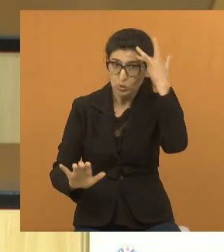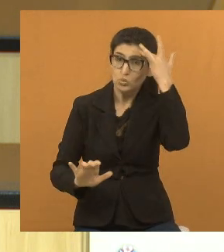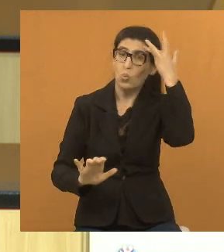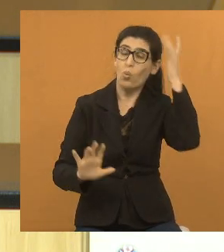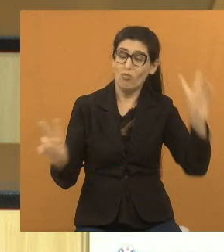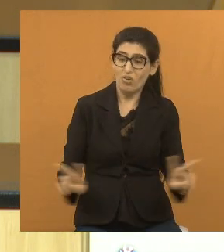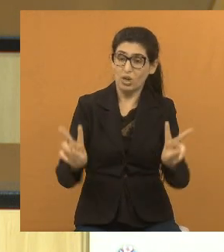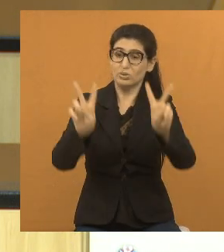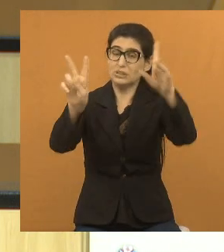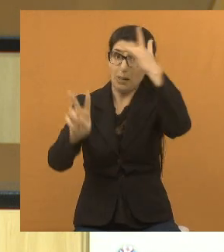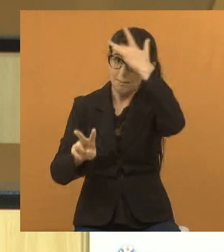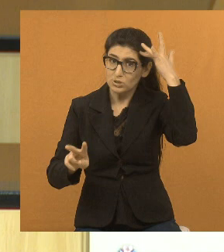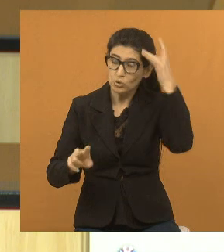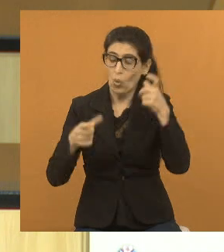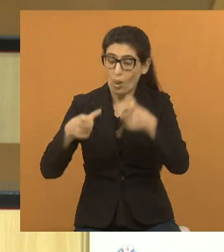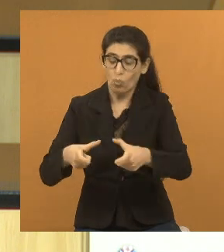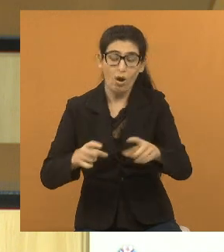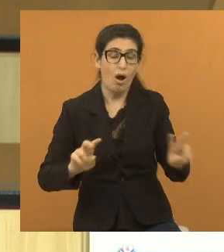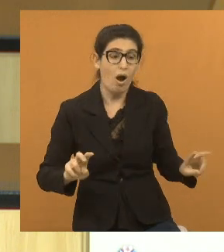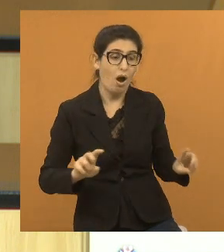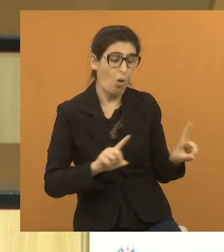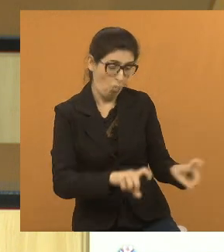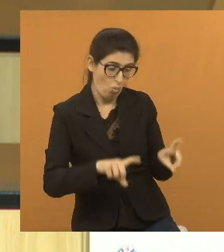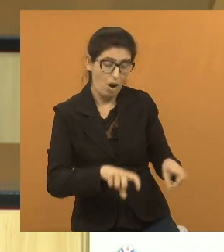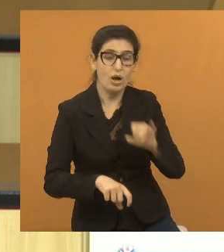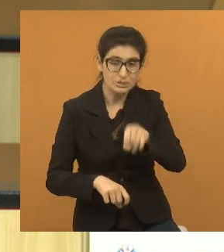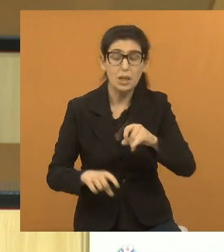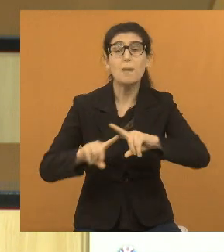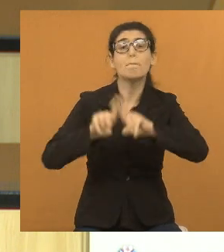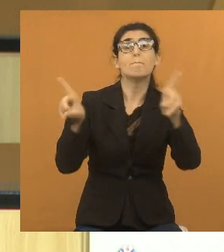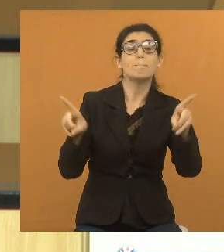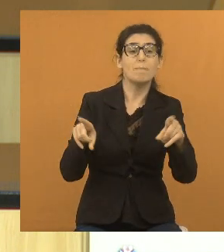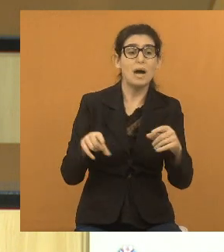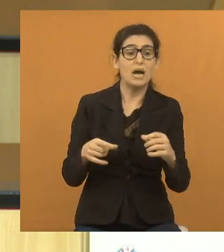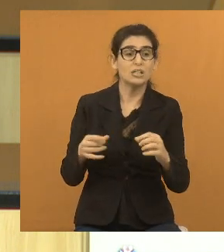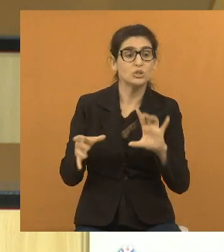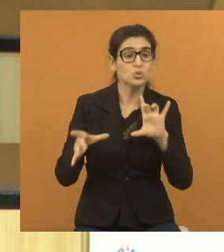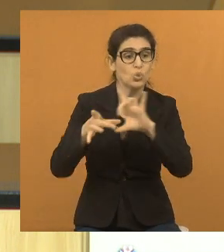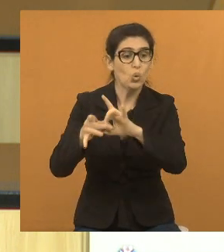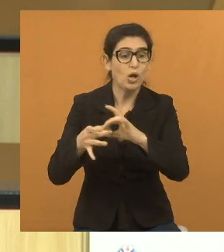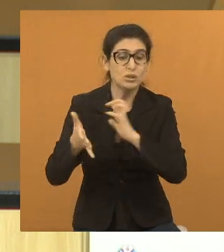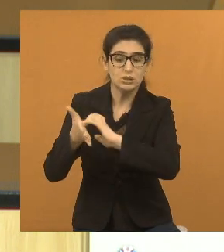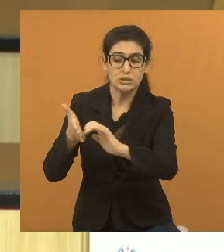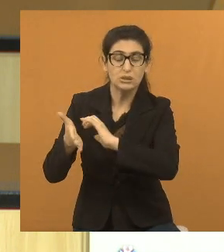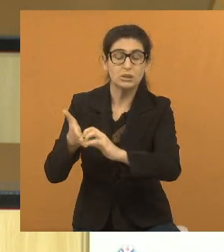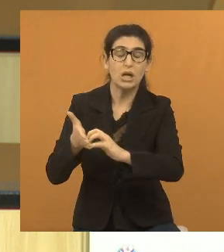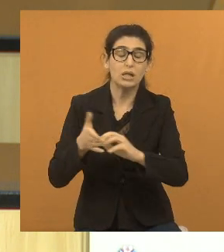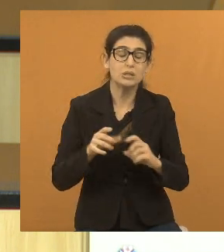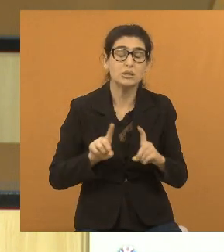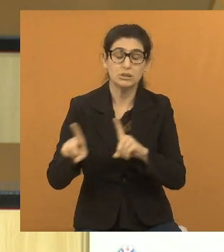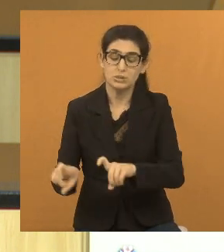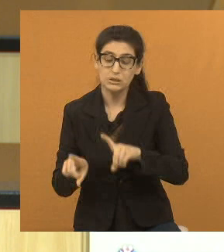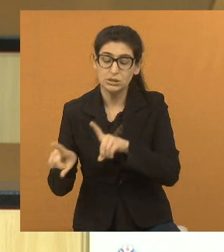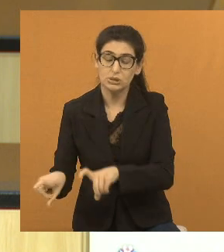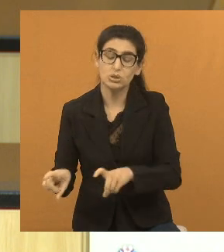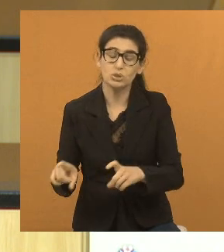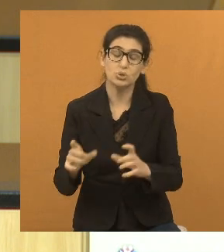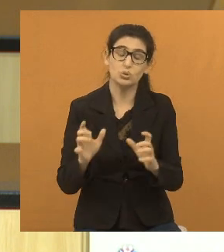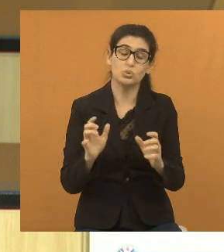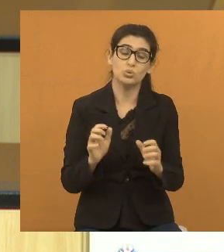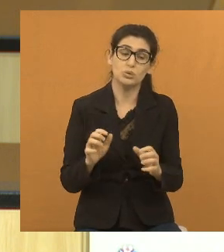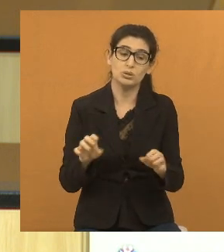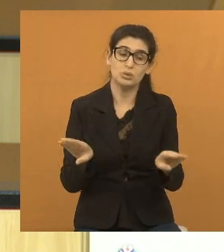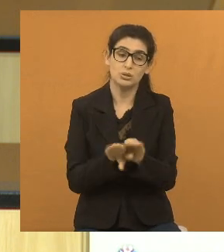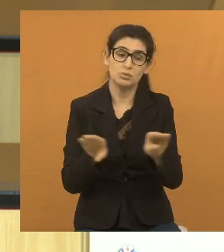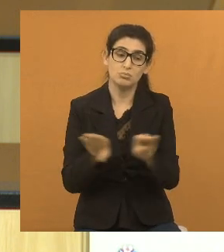Você viu que a gente fez, juntamente com a Secretaria da Agricultura e o pessoal da escola,